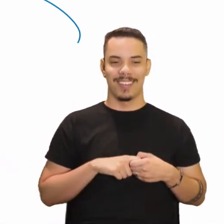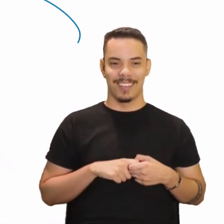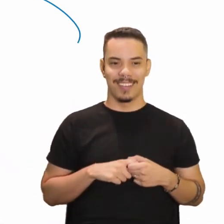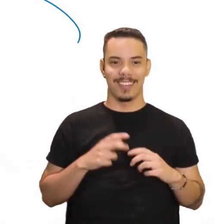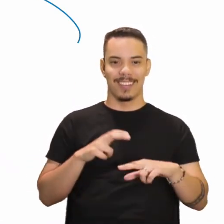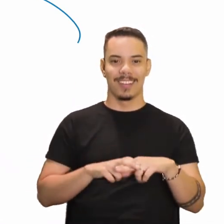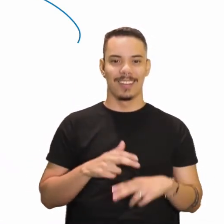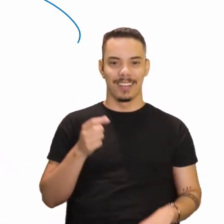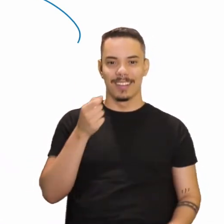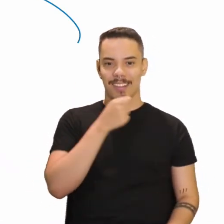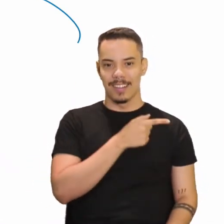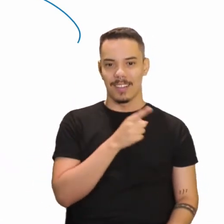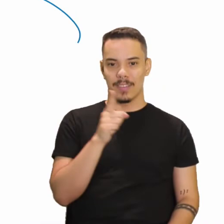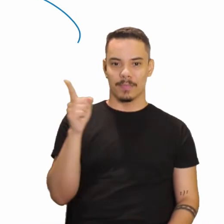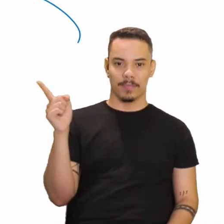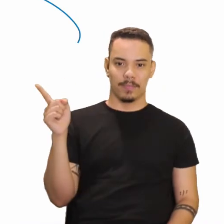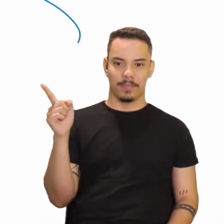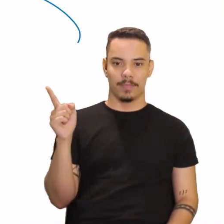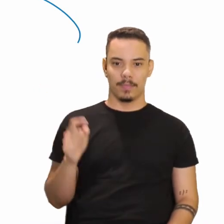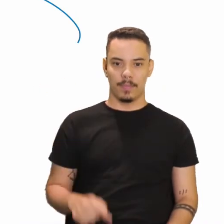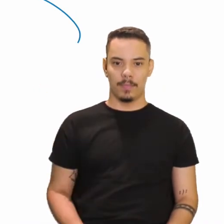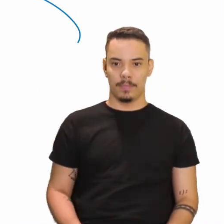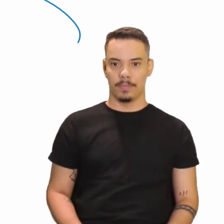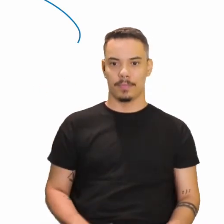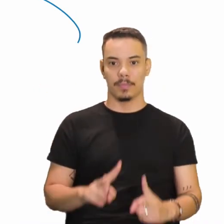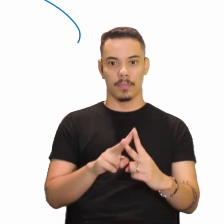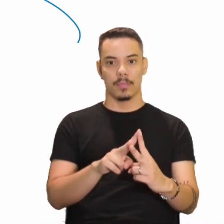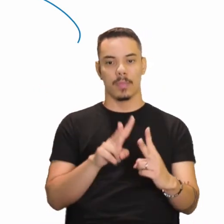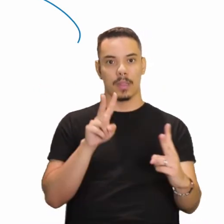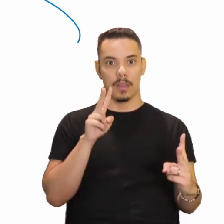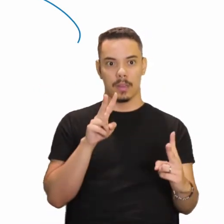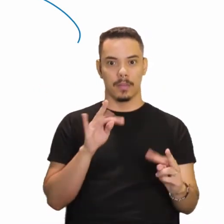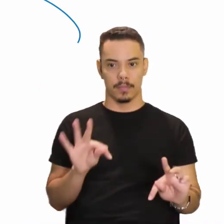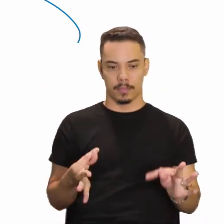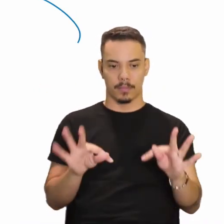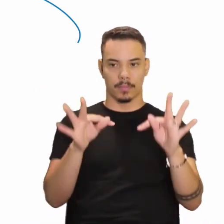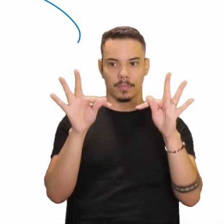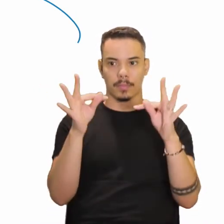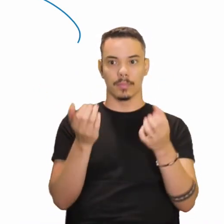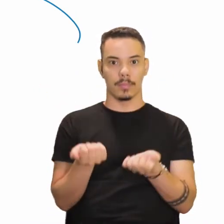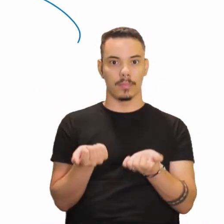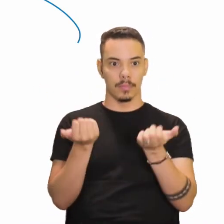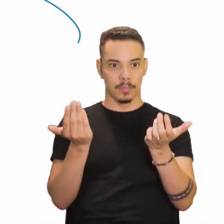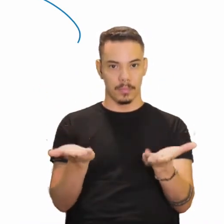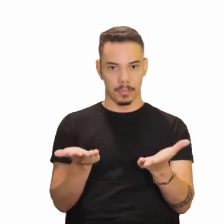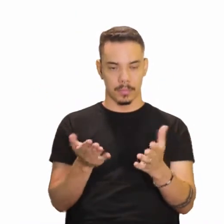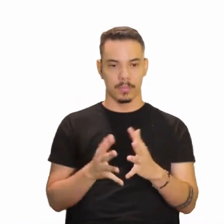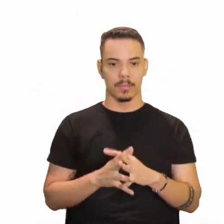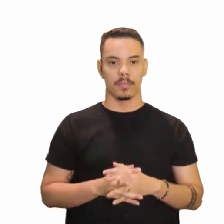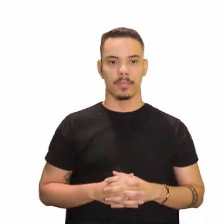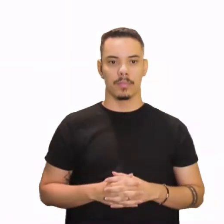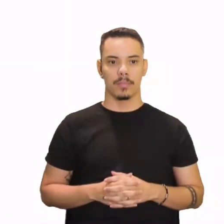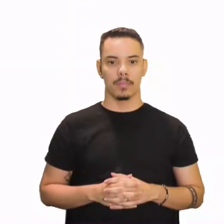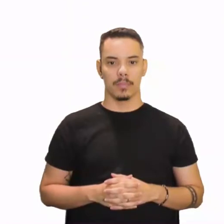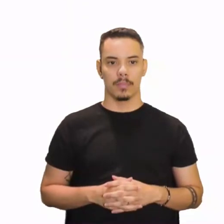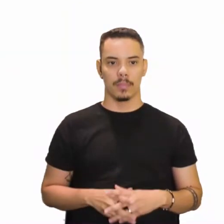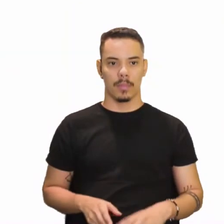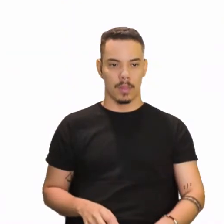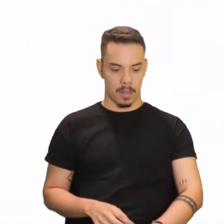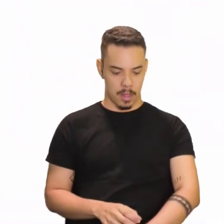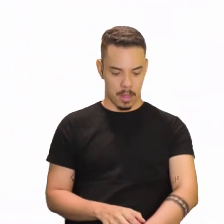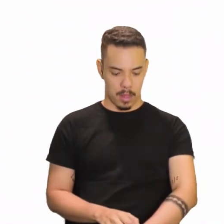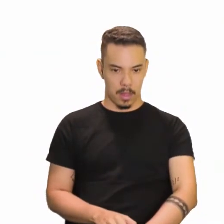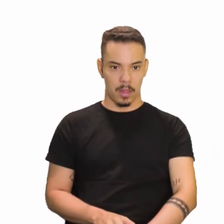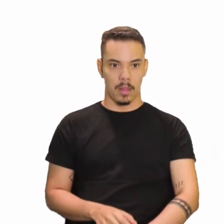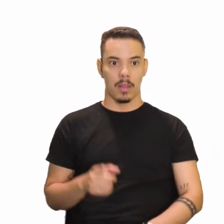da olha aqui virtual né da tecnologia Mas um pouquinho aqui para